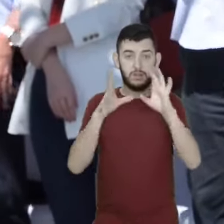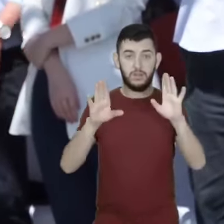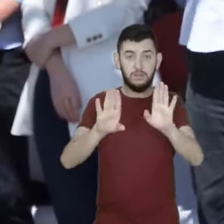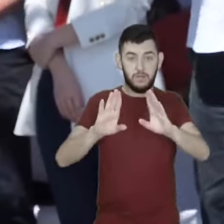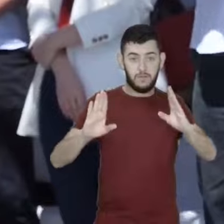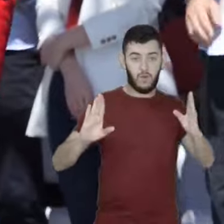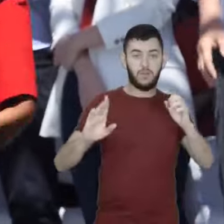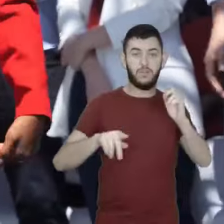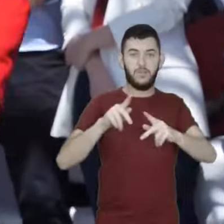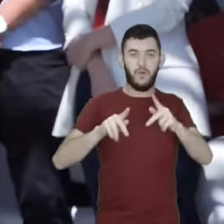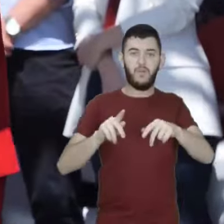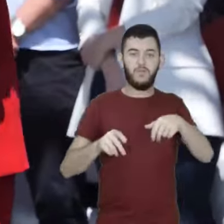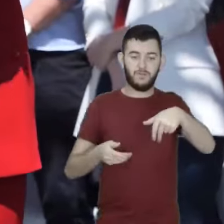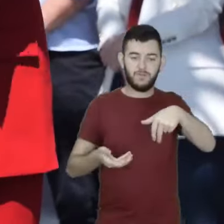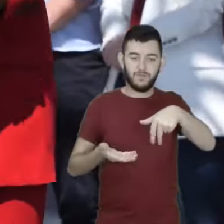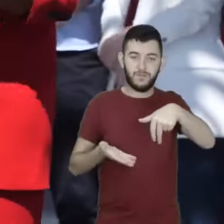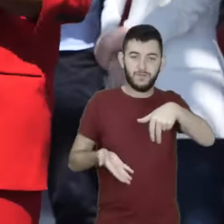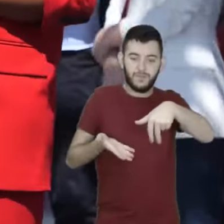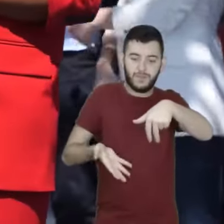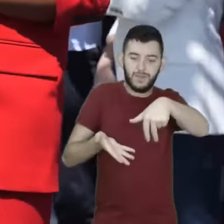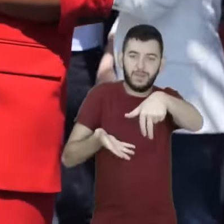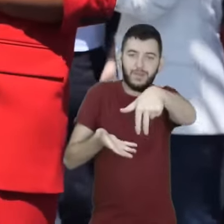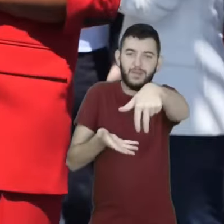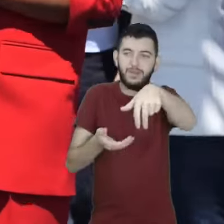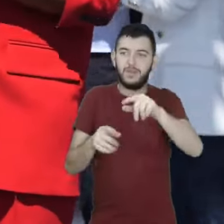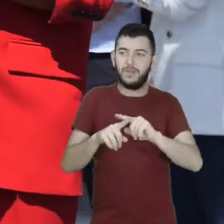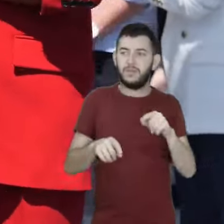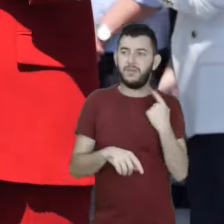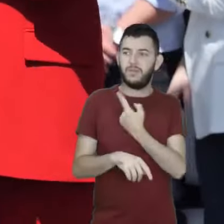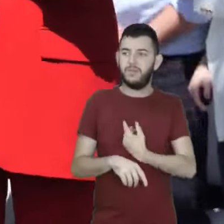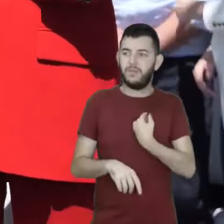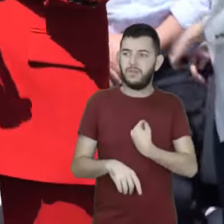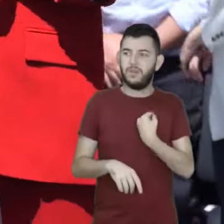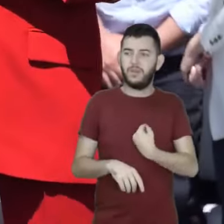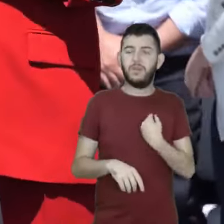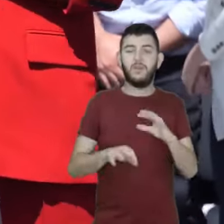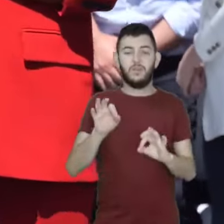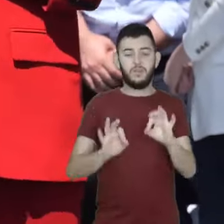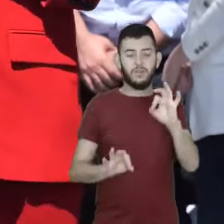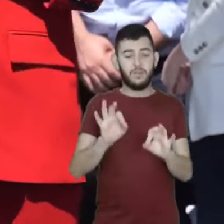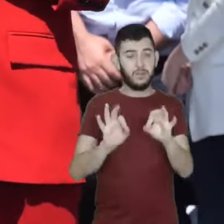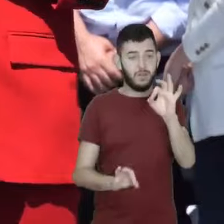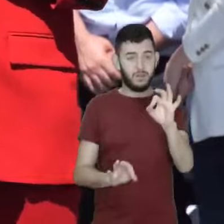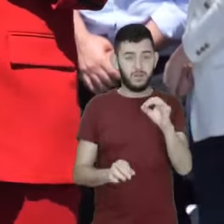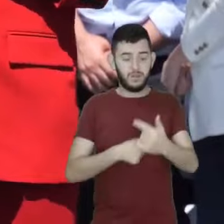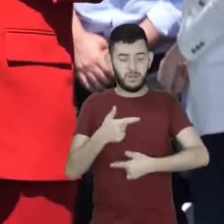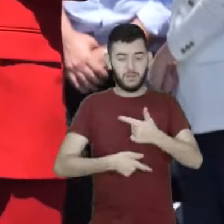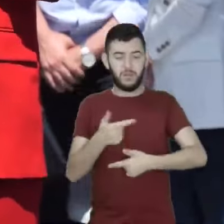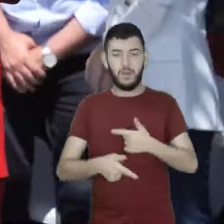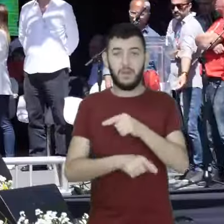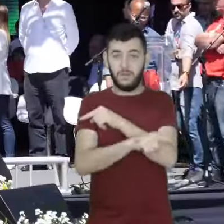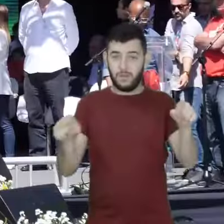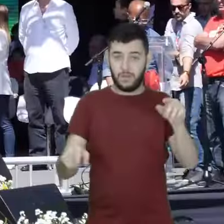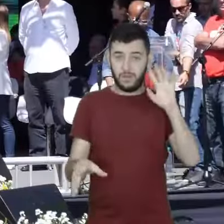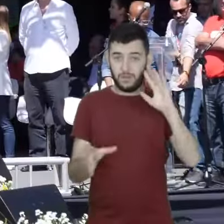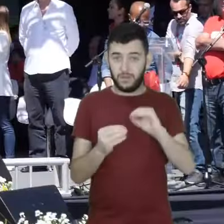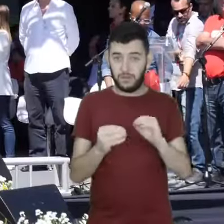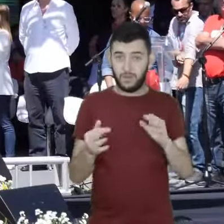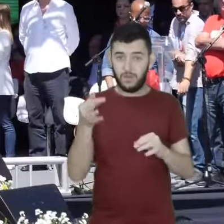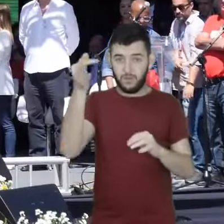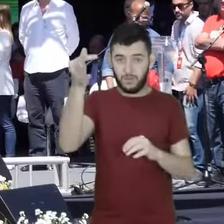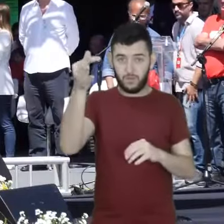fazer. Companheirada, veja o que vai acontecer nesse país. Veja o que vai acontecer. A primeira coisa é